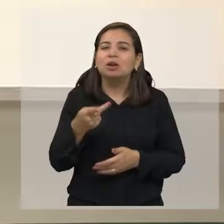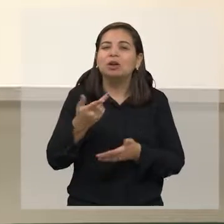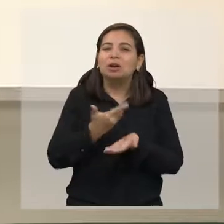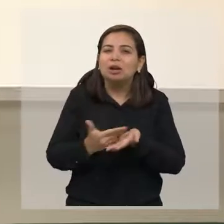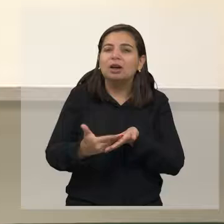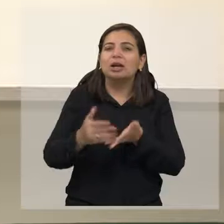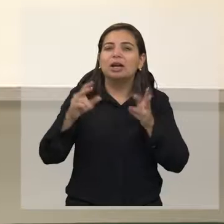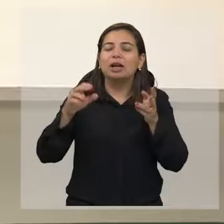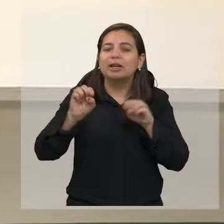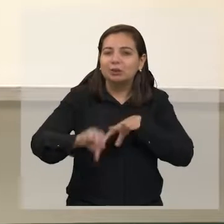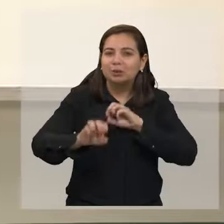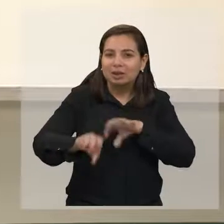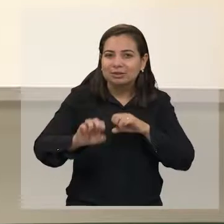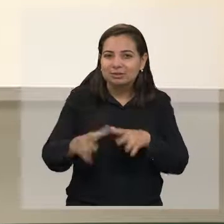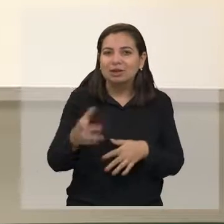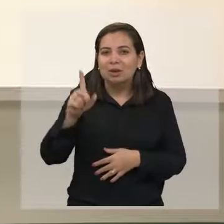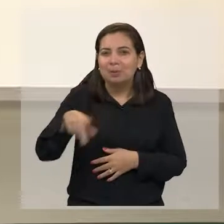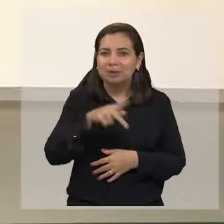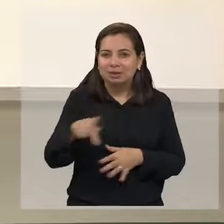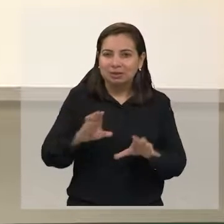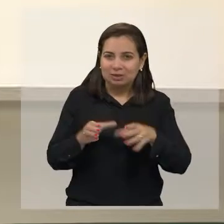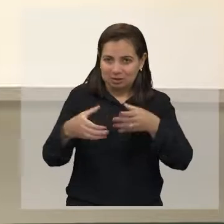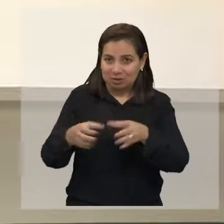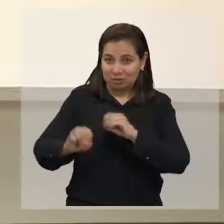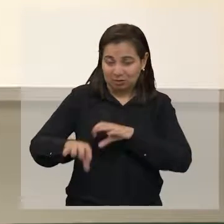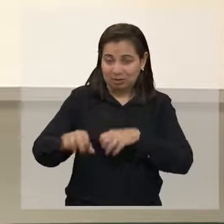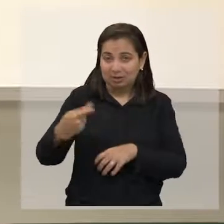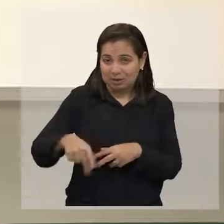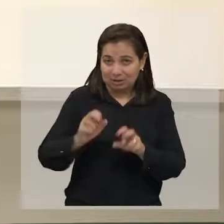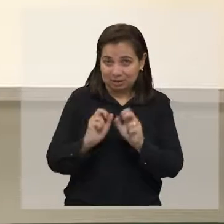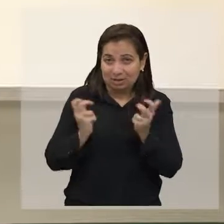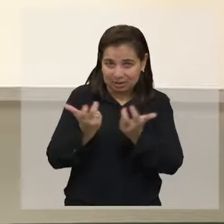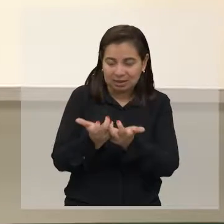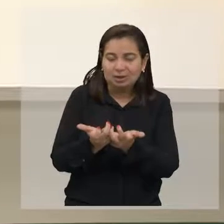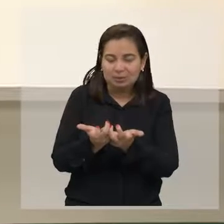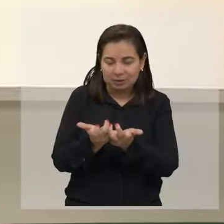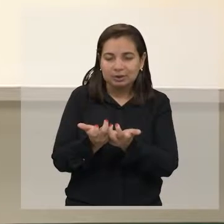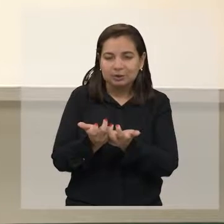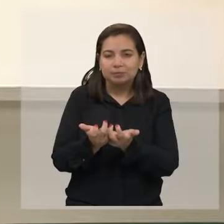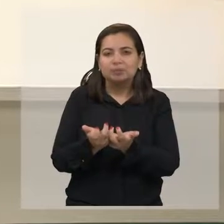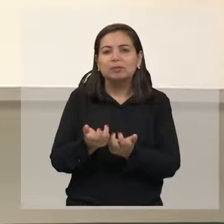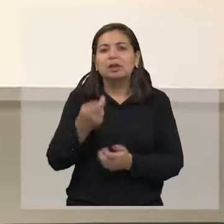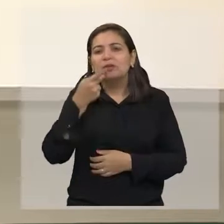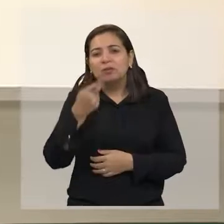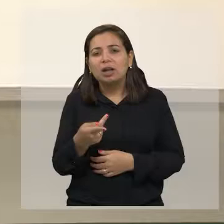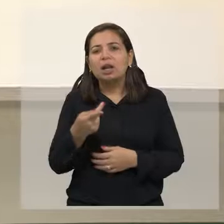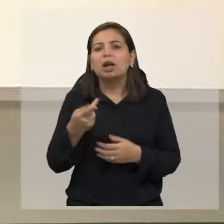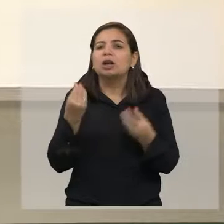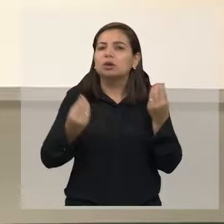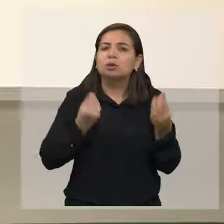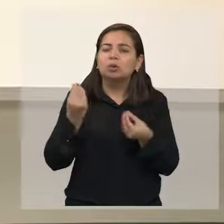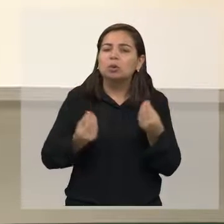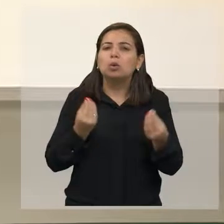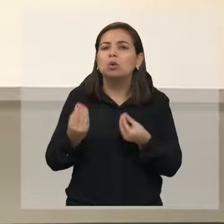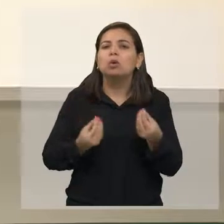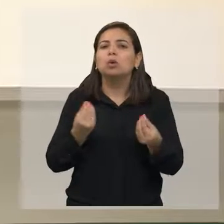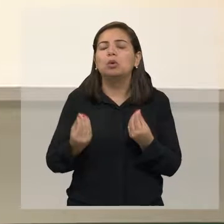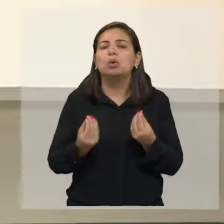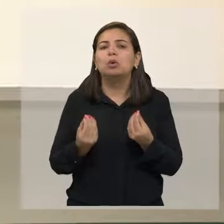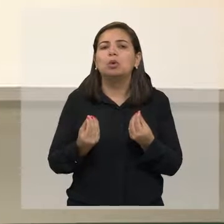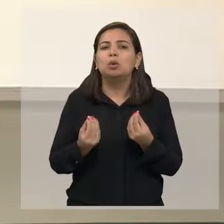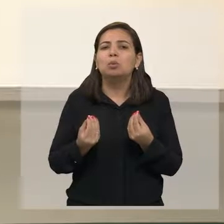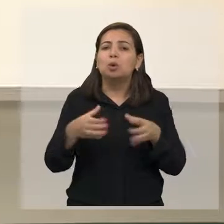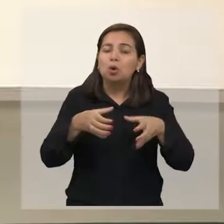o vereador Evaldo Lima, que é o presidente da Comissão de Educação da Câmara Municipal de Fortaleza, a falar da atuação